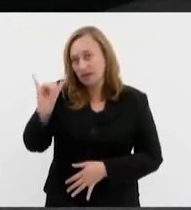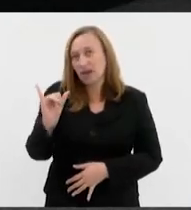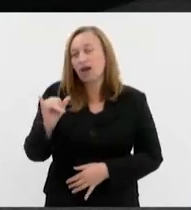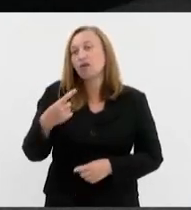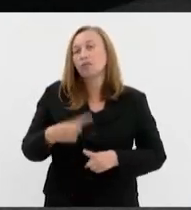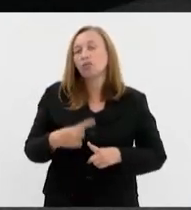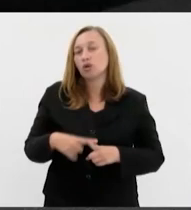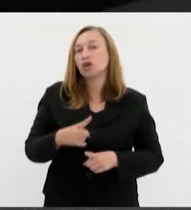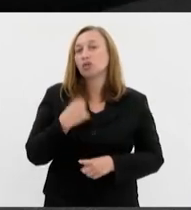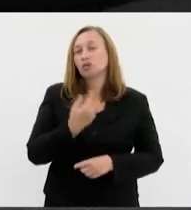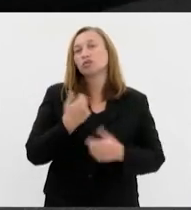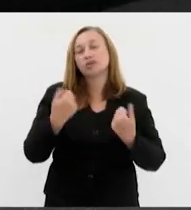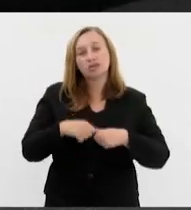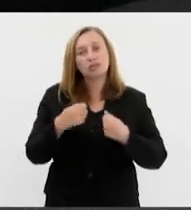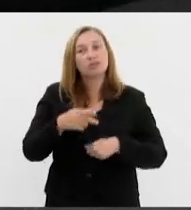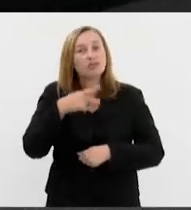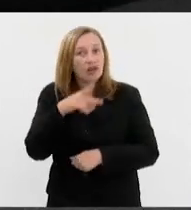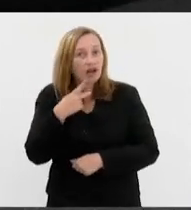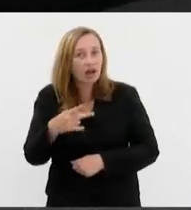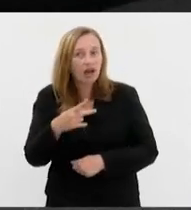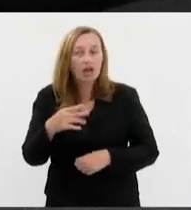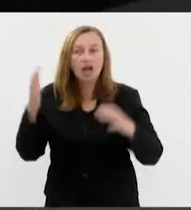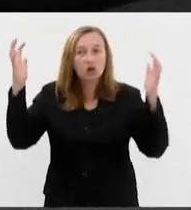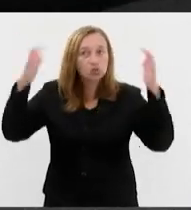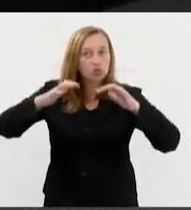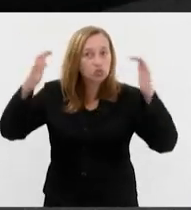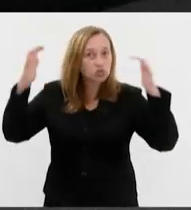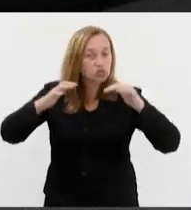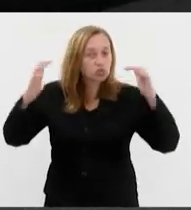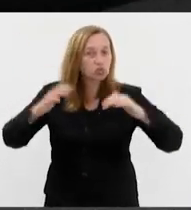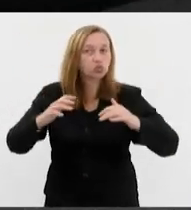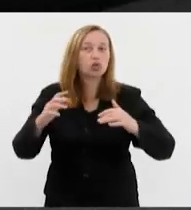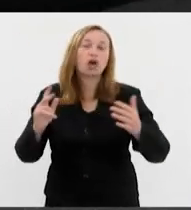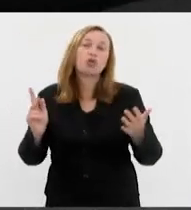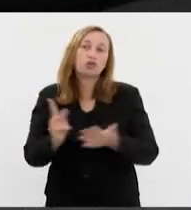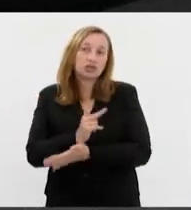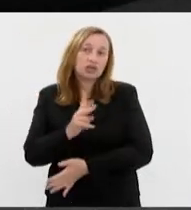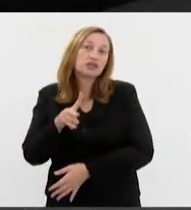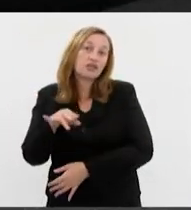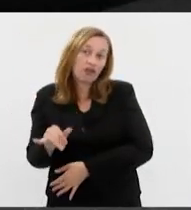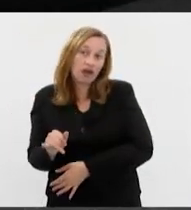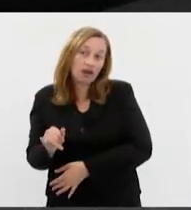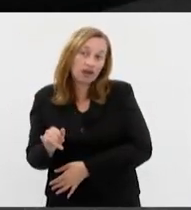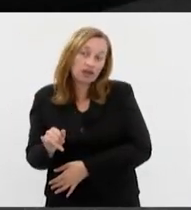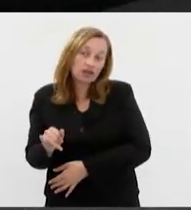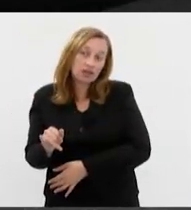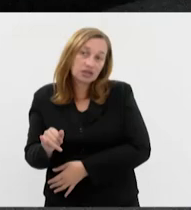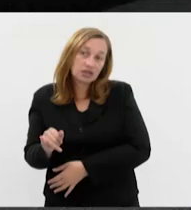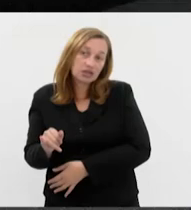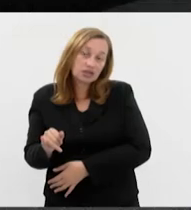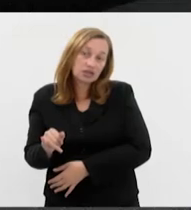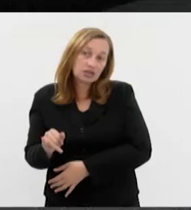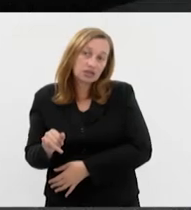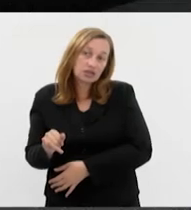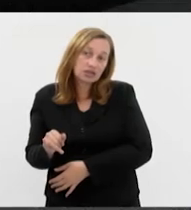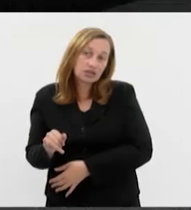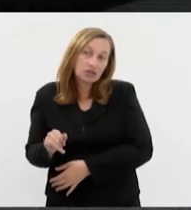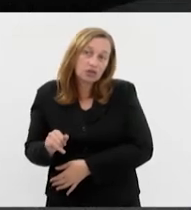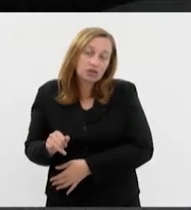a gente precisa falar que a chuva ela vai acontecer, e ela vai acontecer com